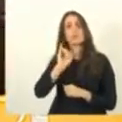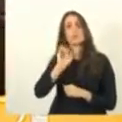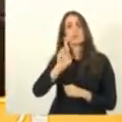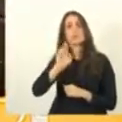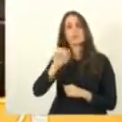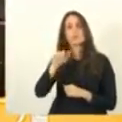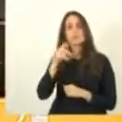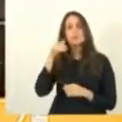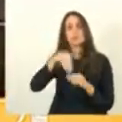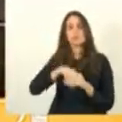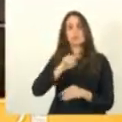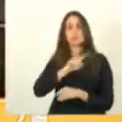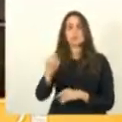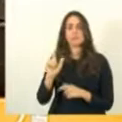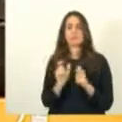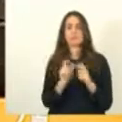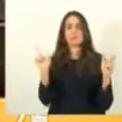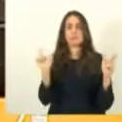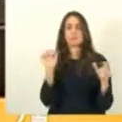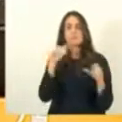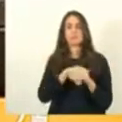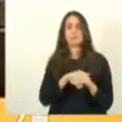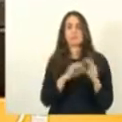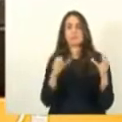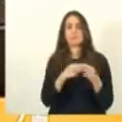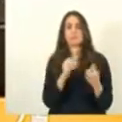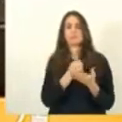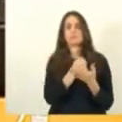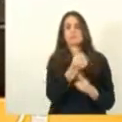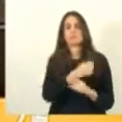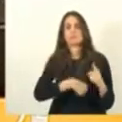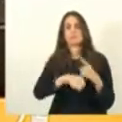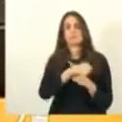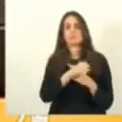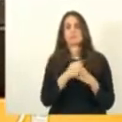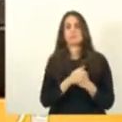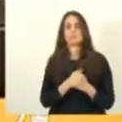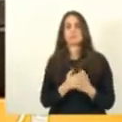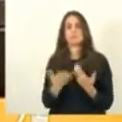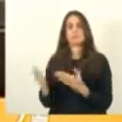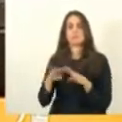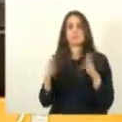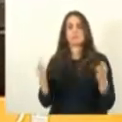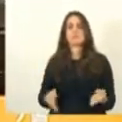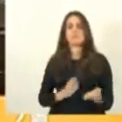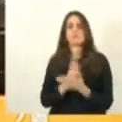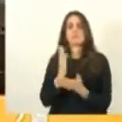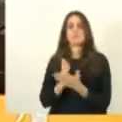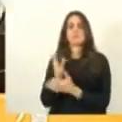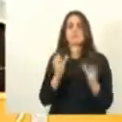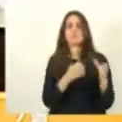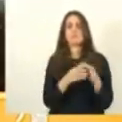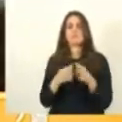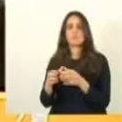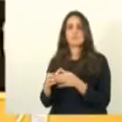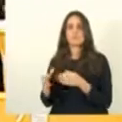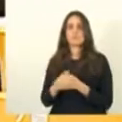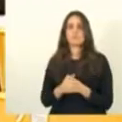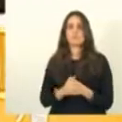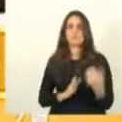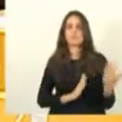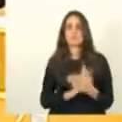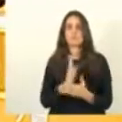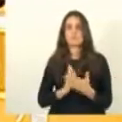Contrária. Tendo maioria dos votos na comissão de assistência, senhor presidente, devolvo a mesa, aprovado nas comissões pertinentes. Aprovado